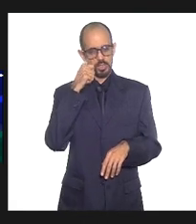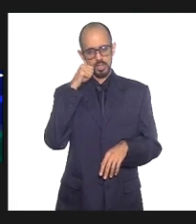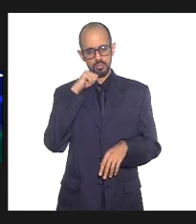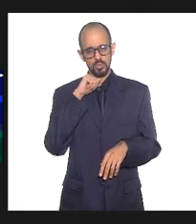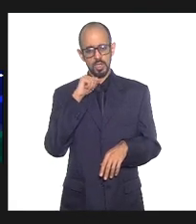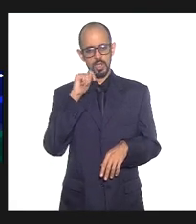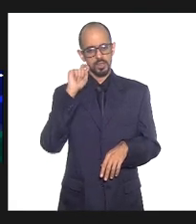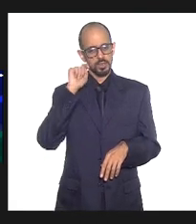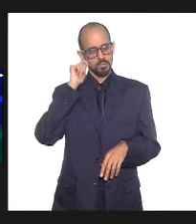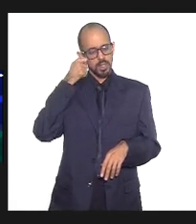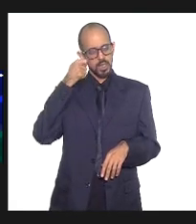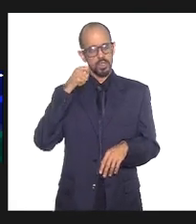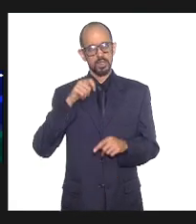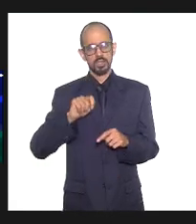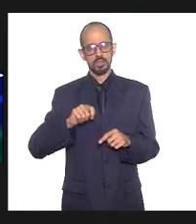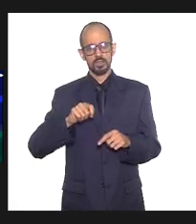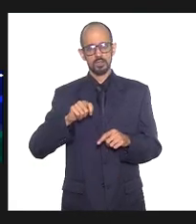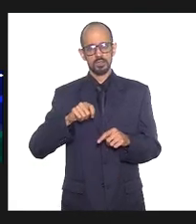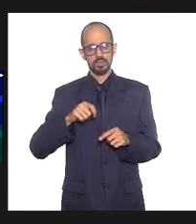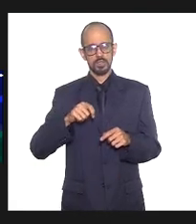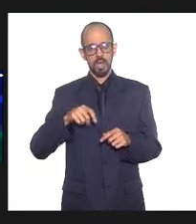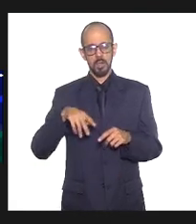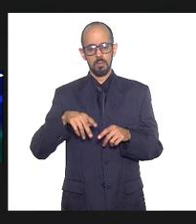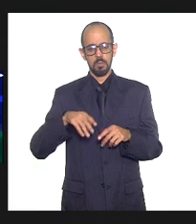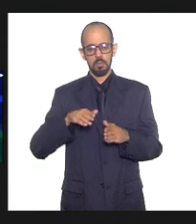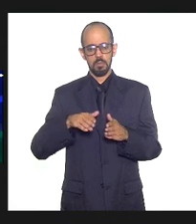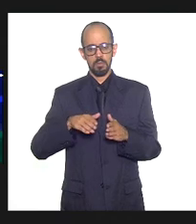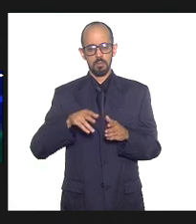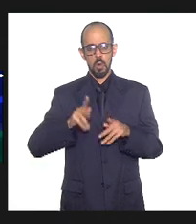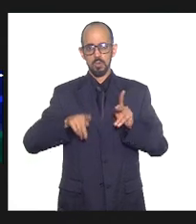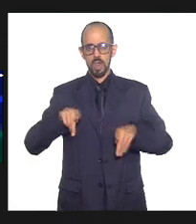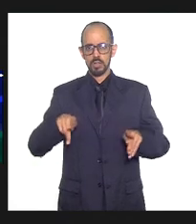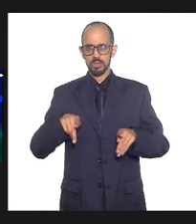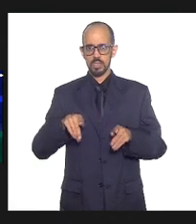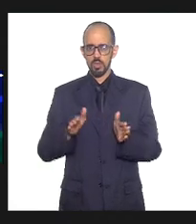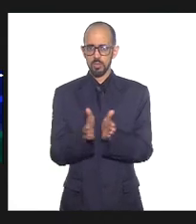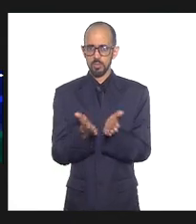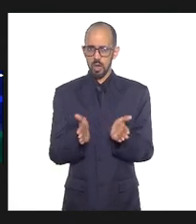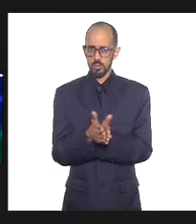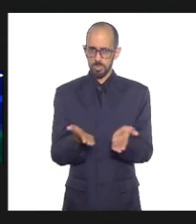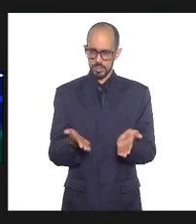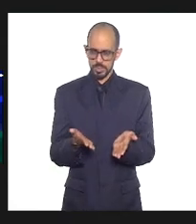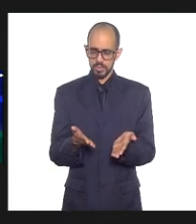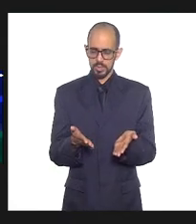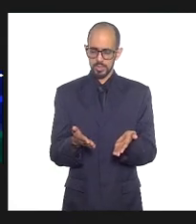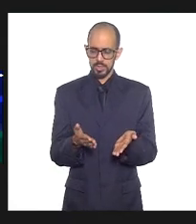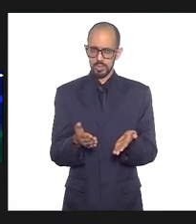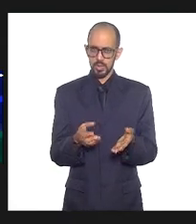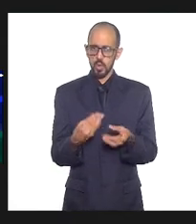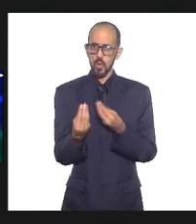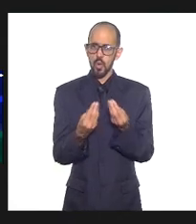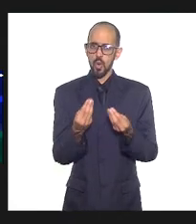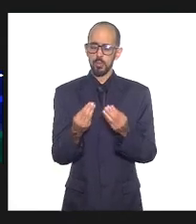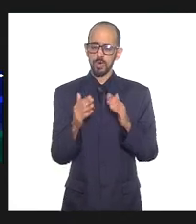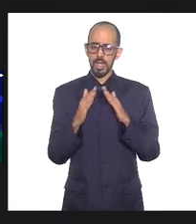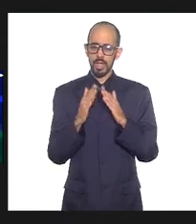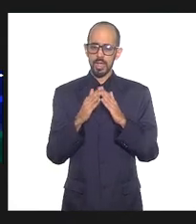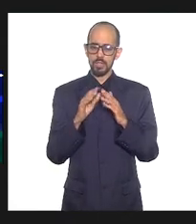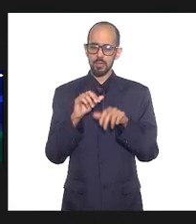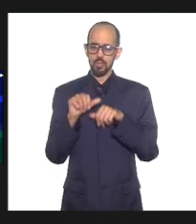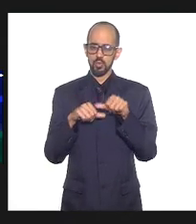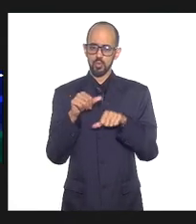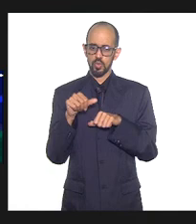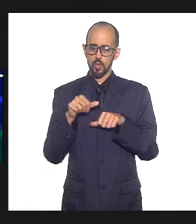pretas, né, do povo periférico, o quanto que a casa mudou, né, com